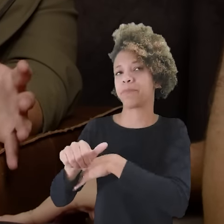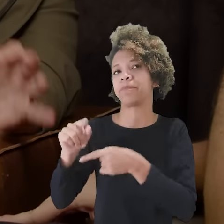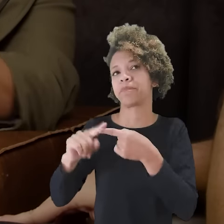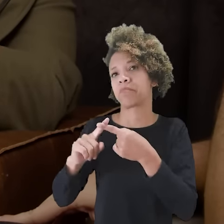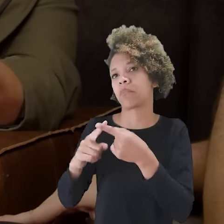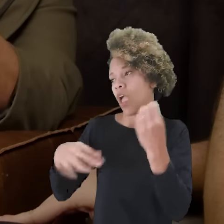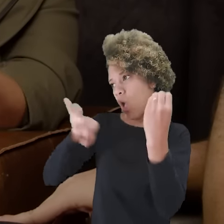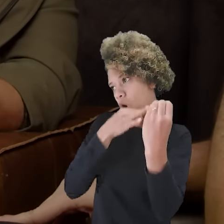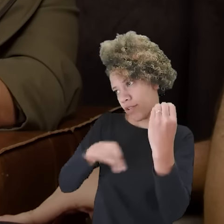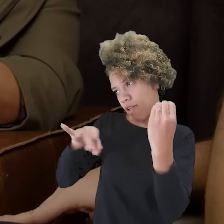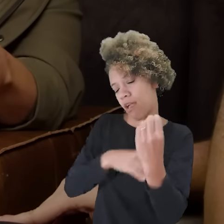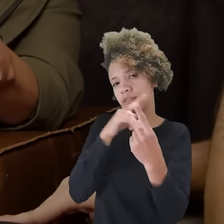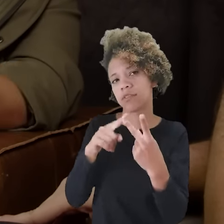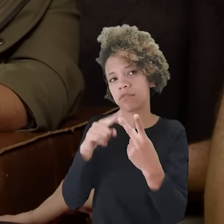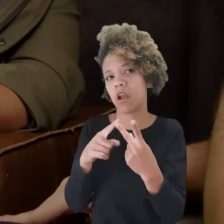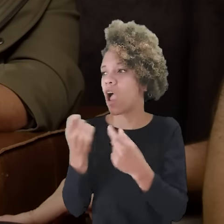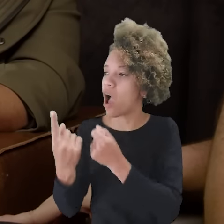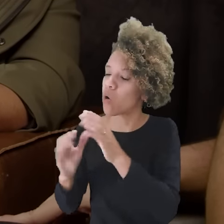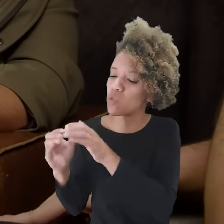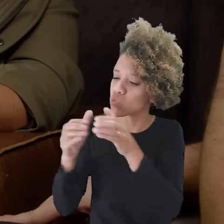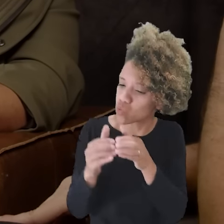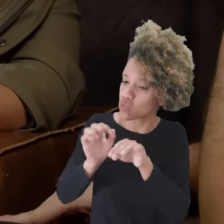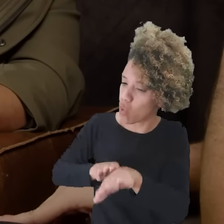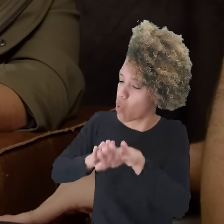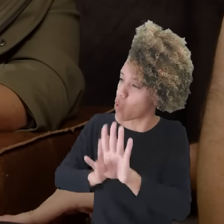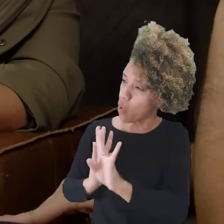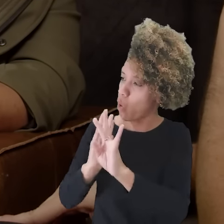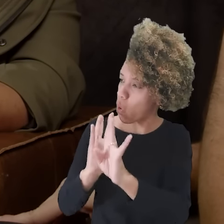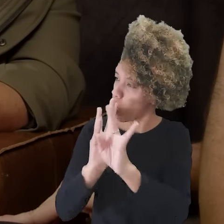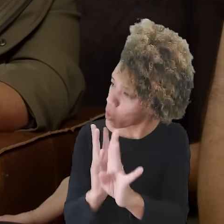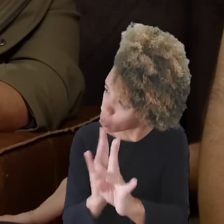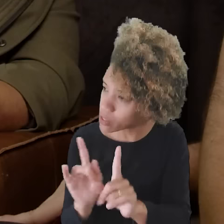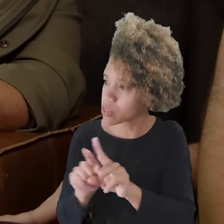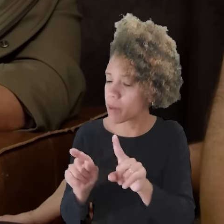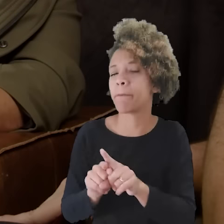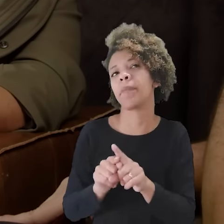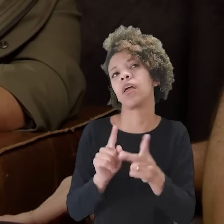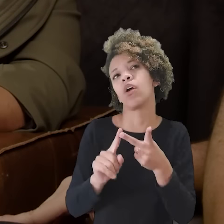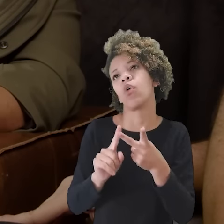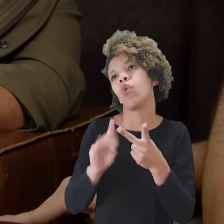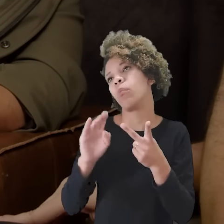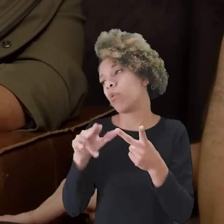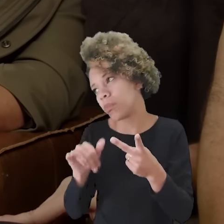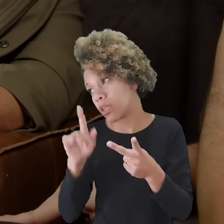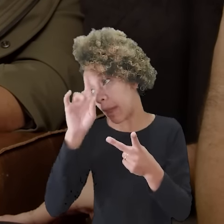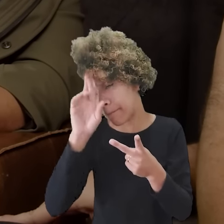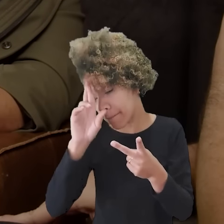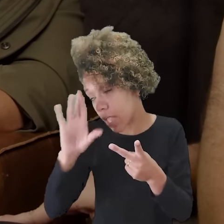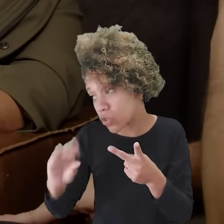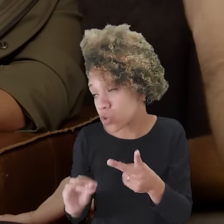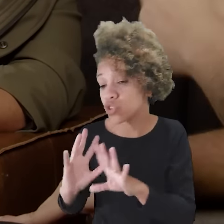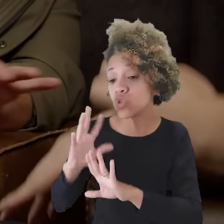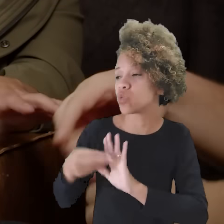orquestra pessoal tocando passam alguns blocos tem Monobloco E aí tem o homem da meia-noite e tudo isso acontece